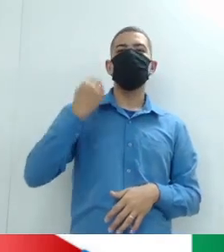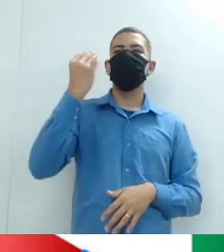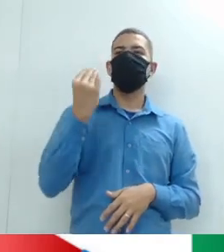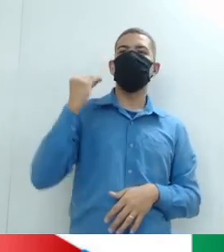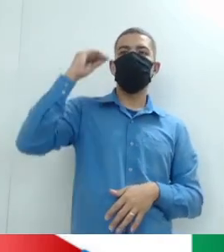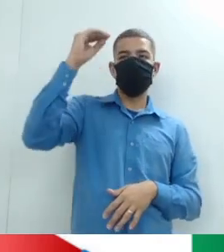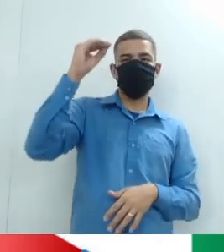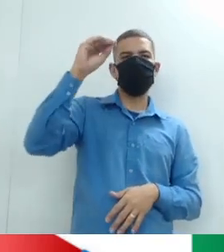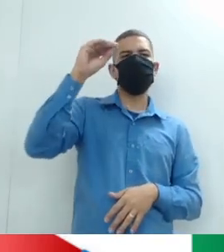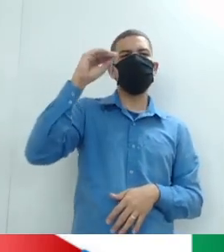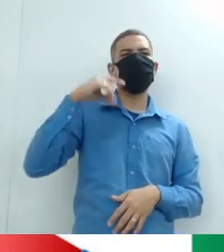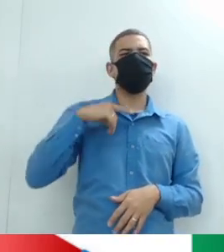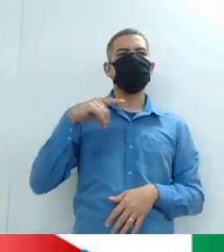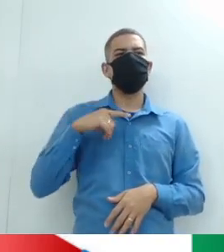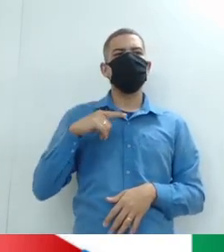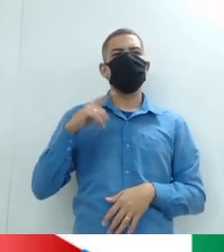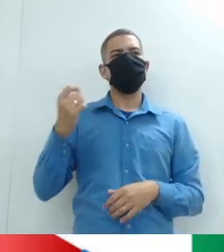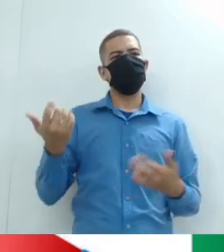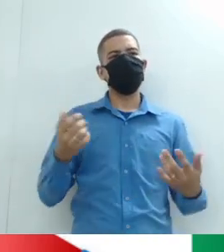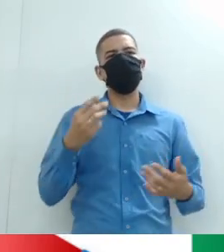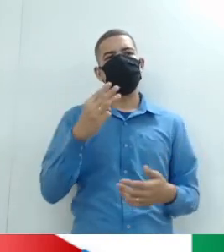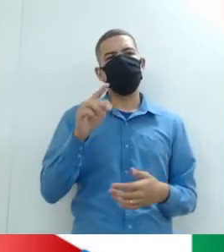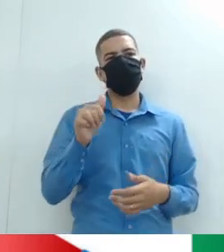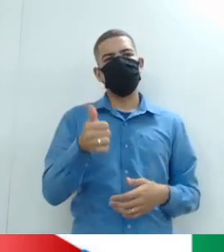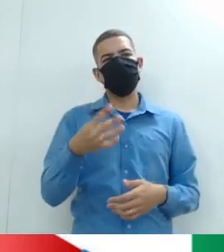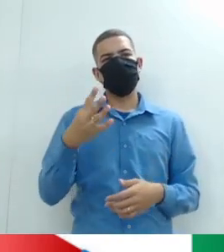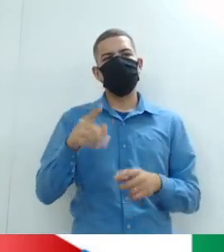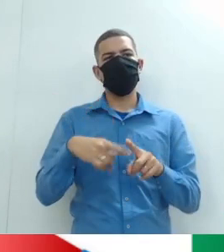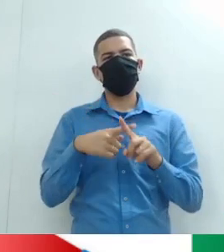Primeiro potenciação. Então, 3,14 vezes